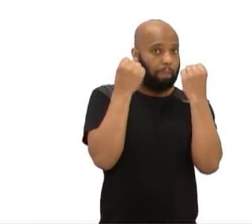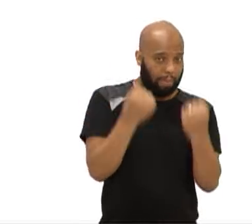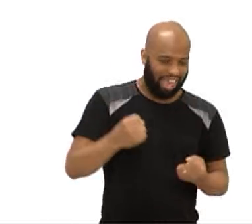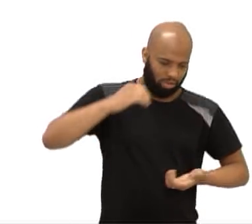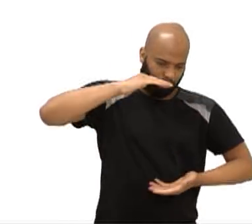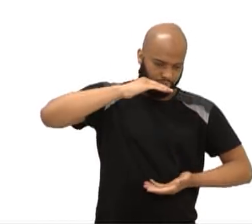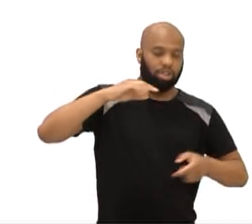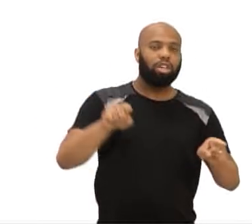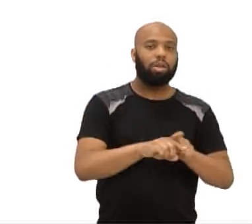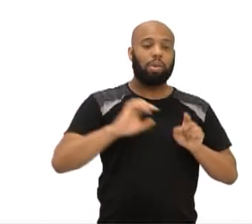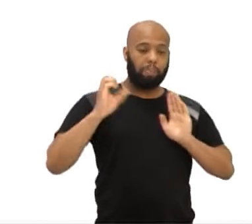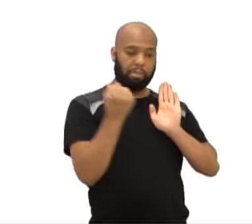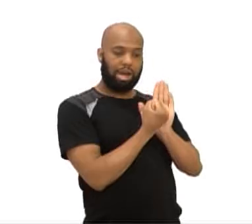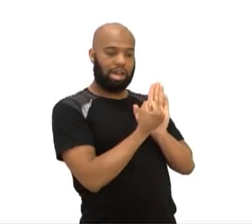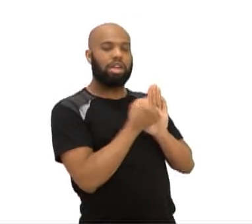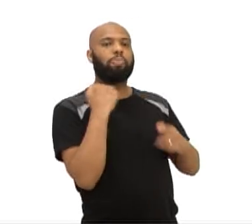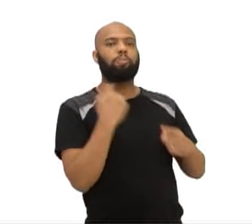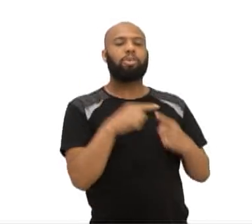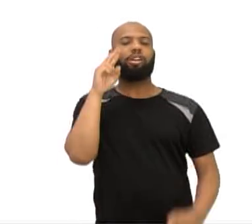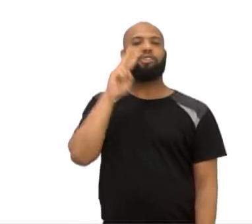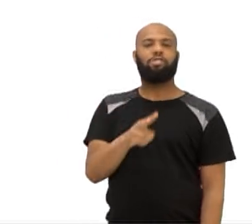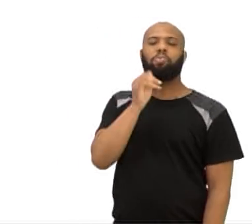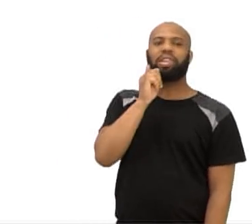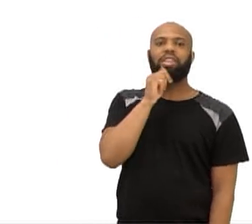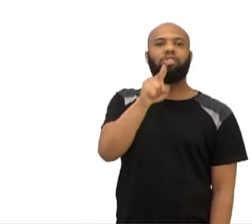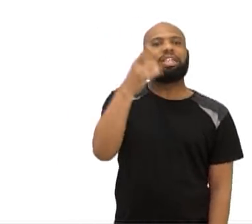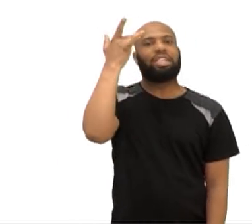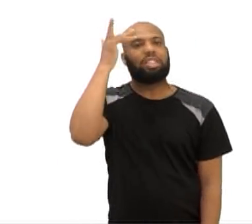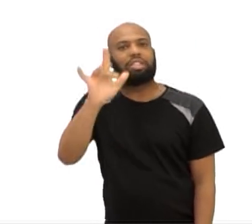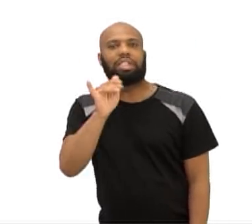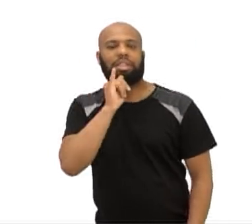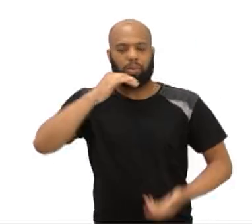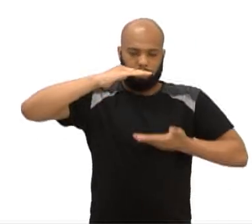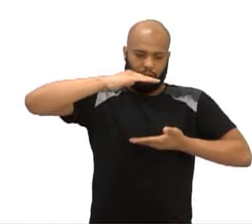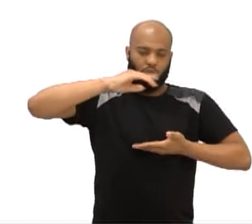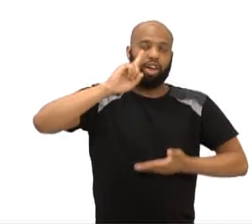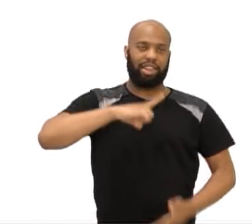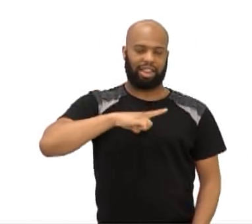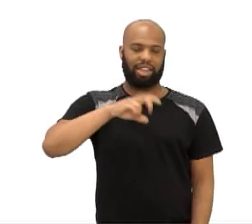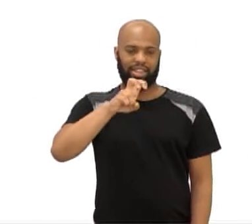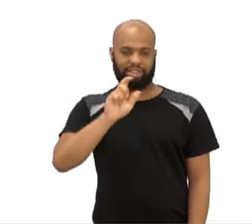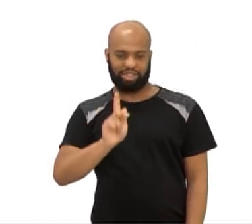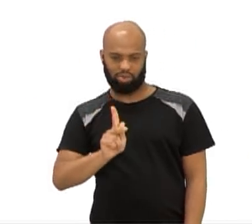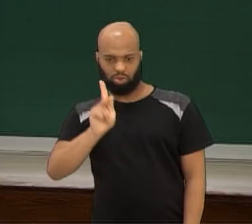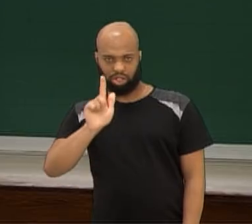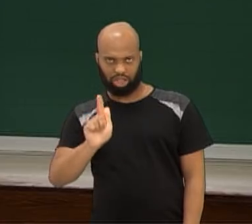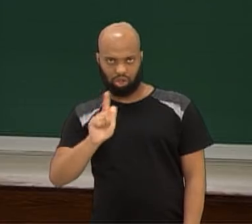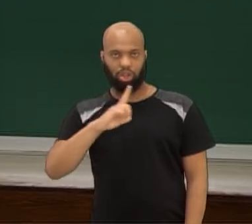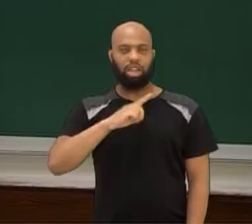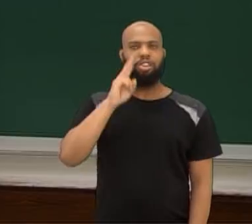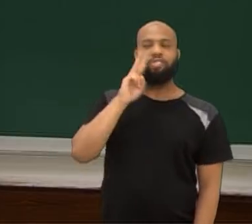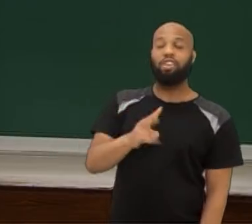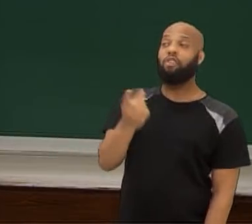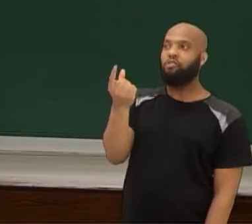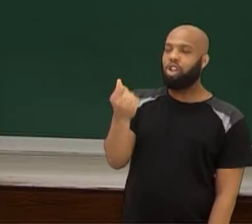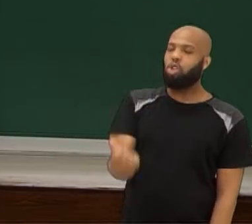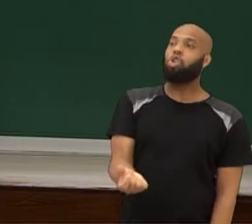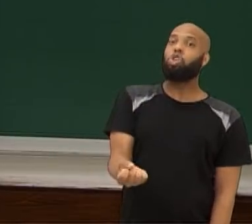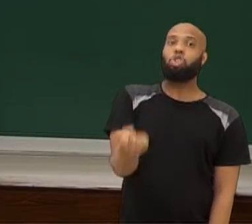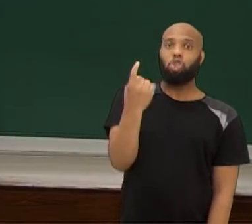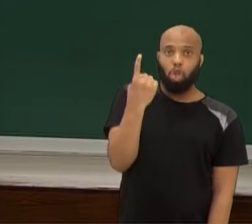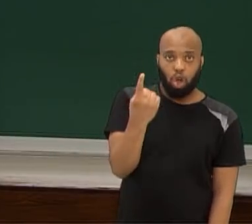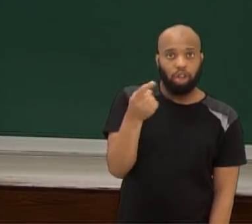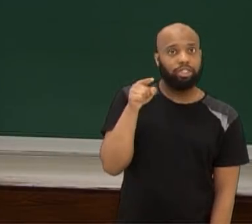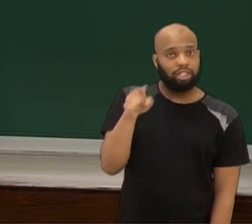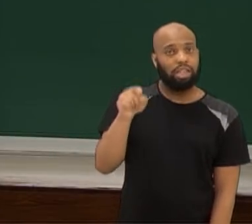a marca. Porque você vê ali, por exemplo, você não sabe que aquele pacote é de 5 quilos. Então, você vê o preço, você